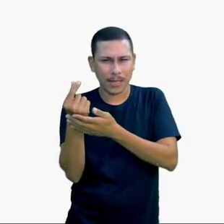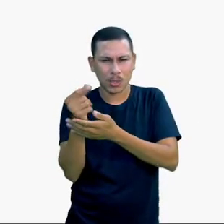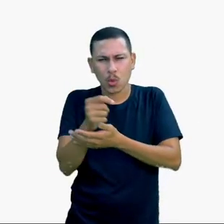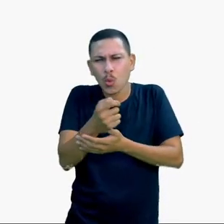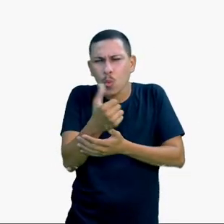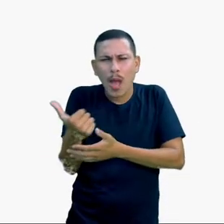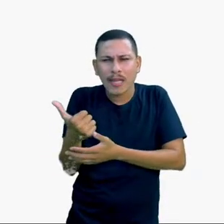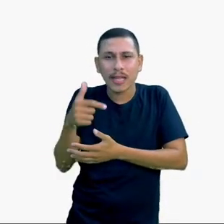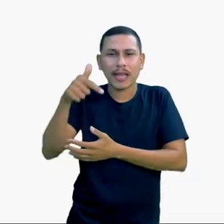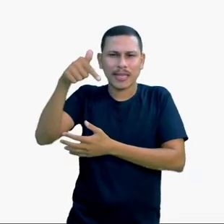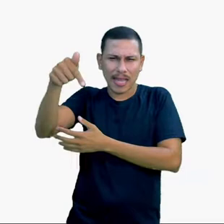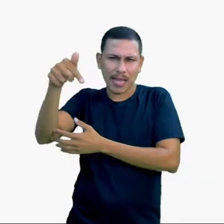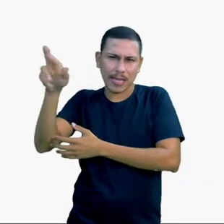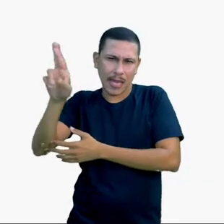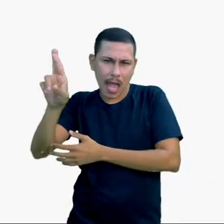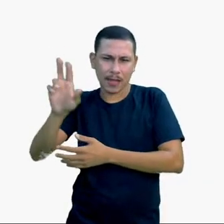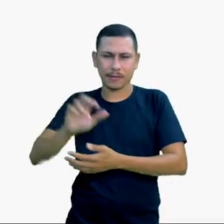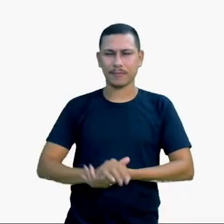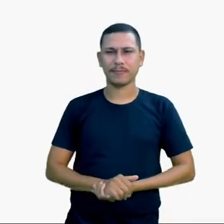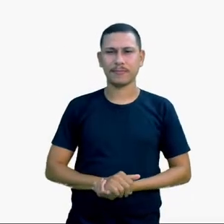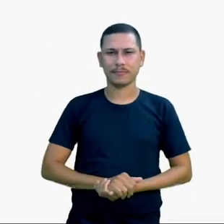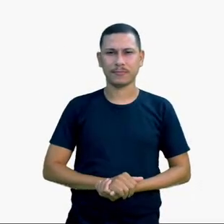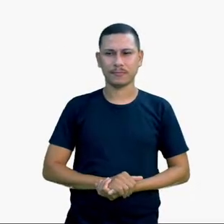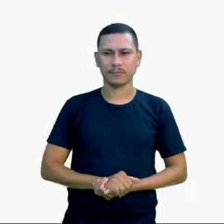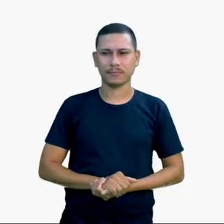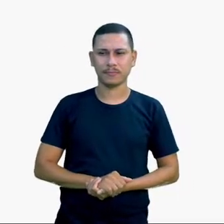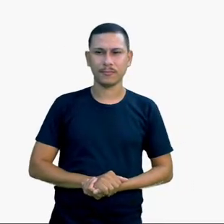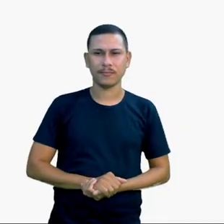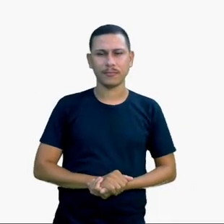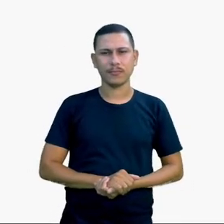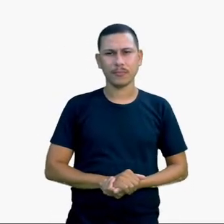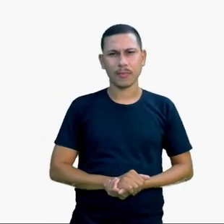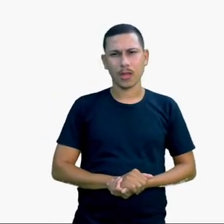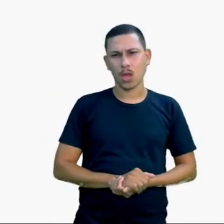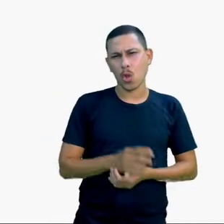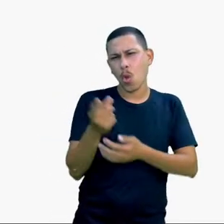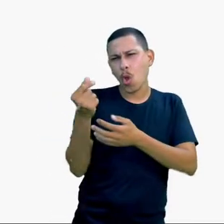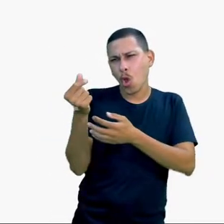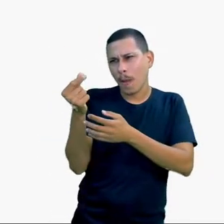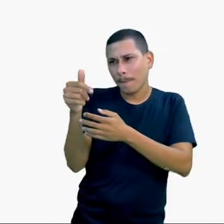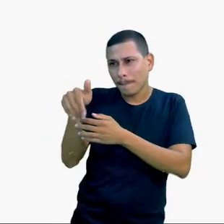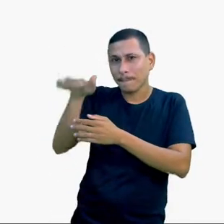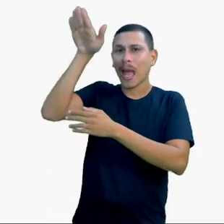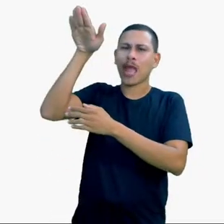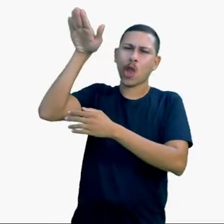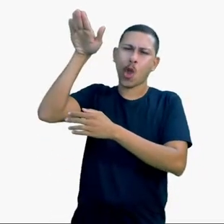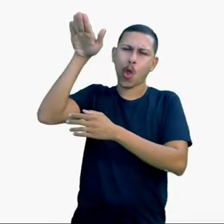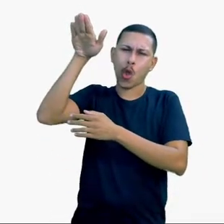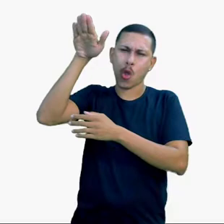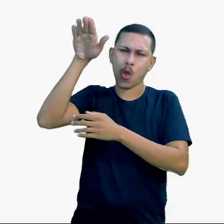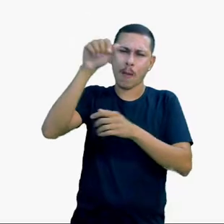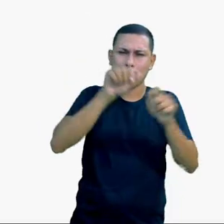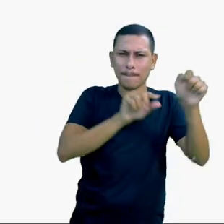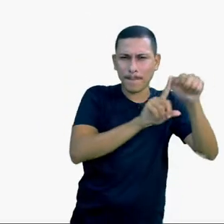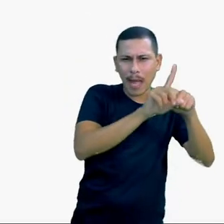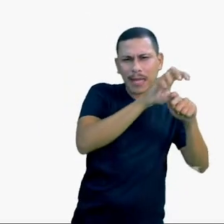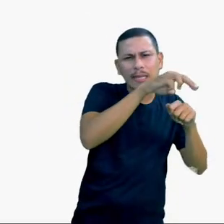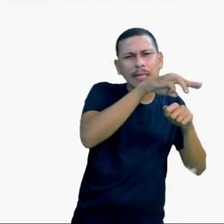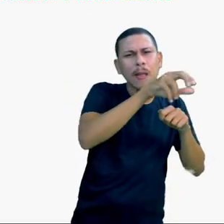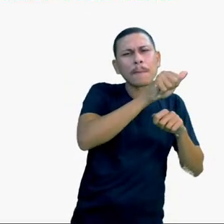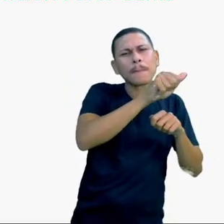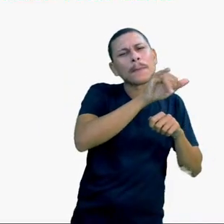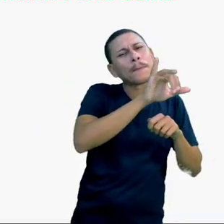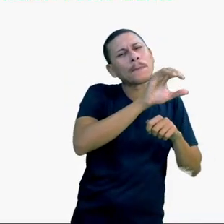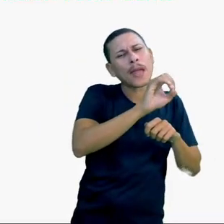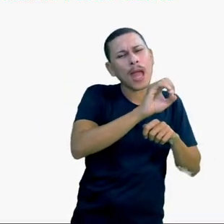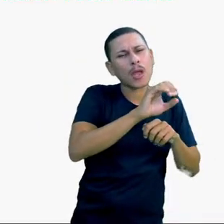de R$7, ok? E o maior preço no mês de maio, estamos analisando mês